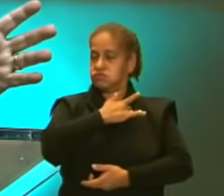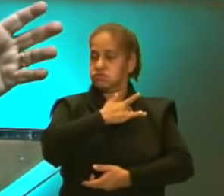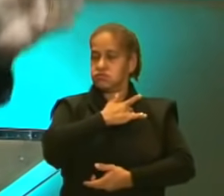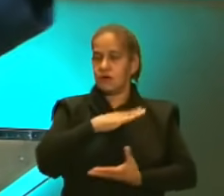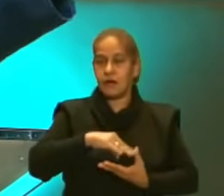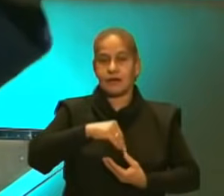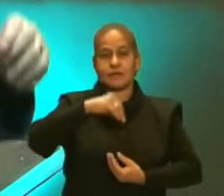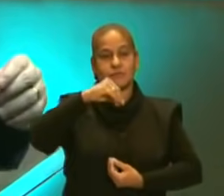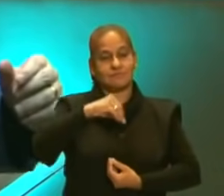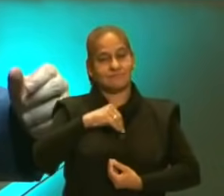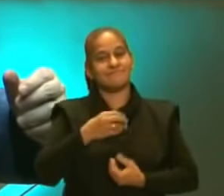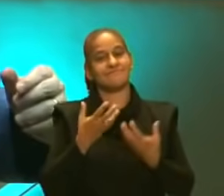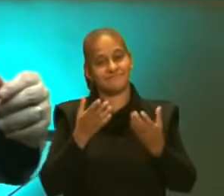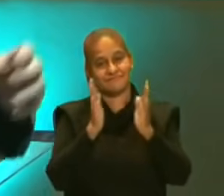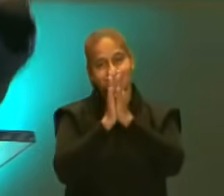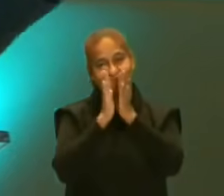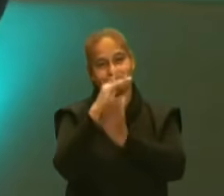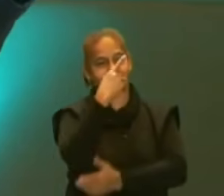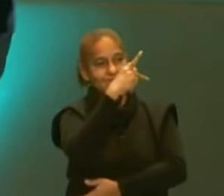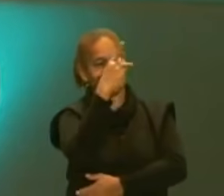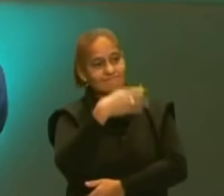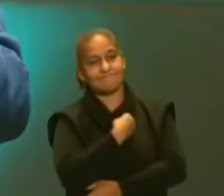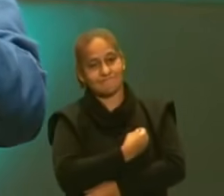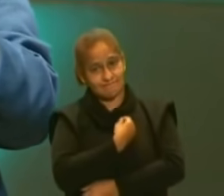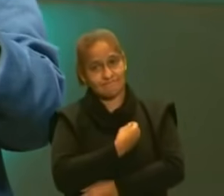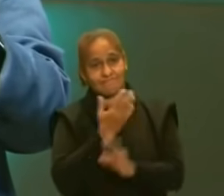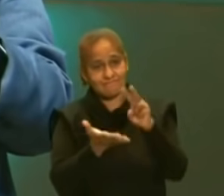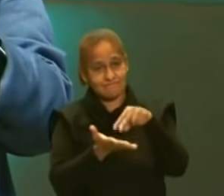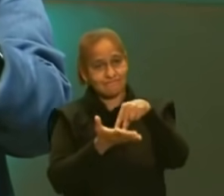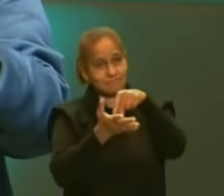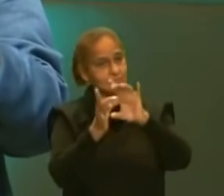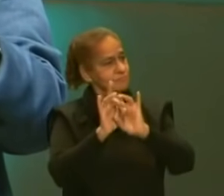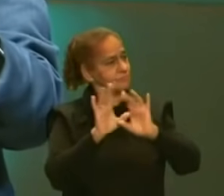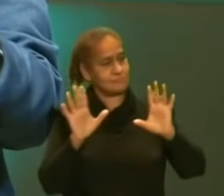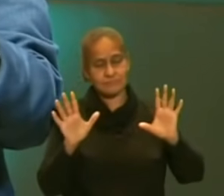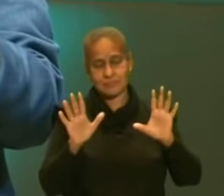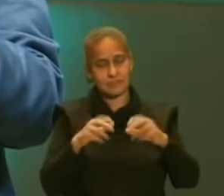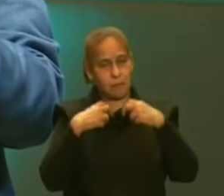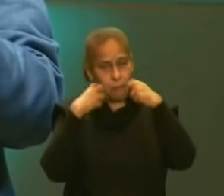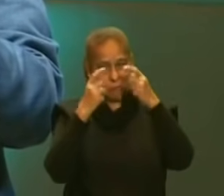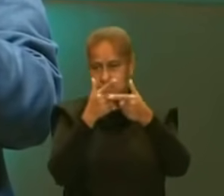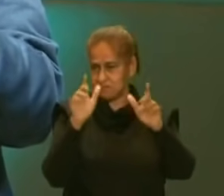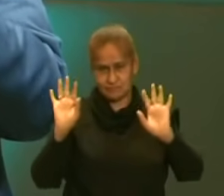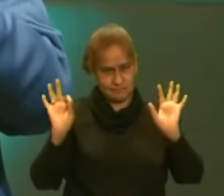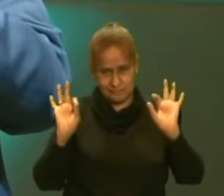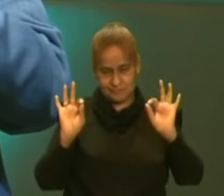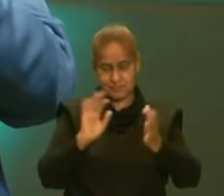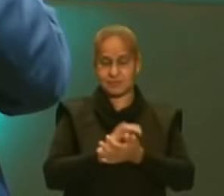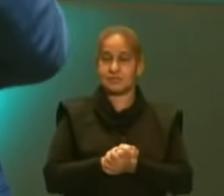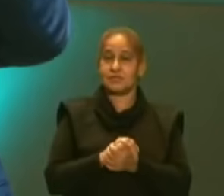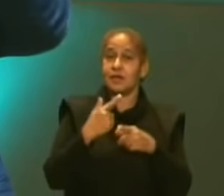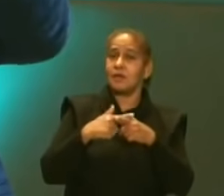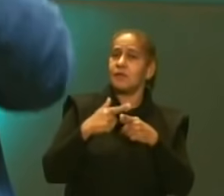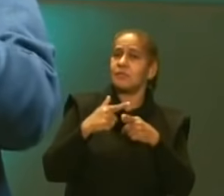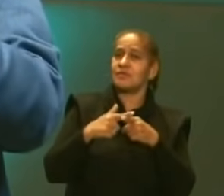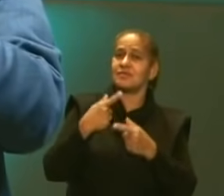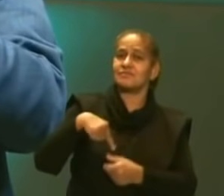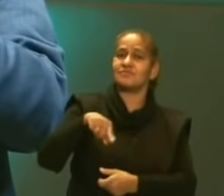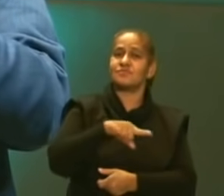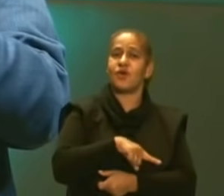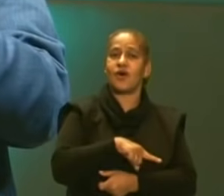eu quero orar por você aqui, então fica de pé, tá? Aí diz, mas por quê? Porque a gente